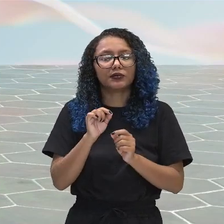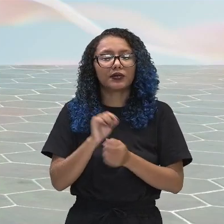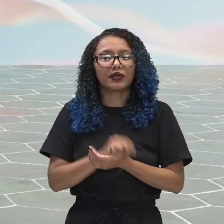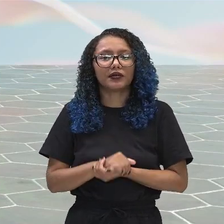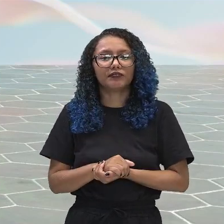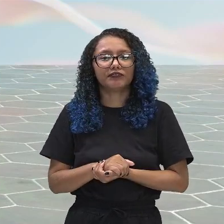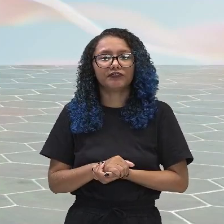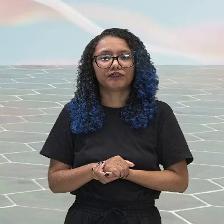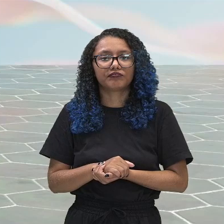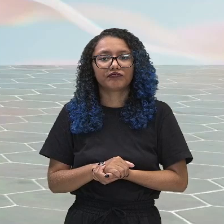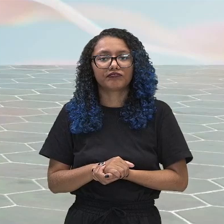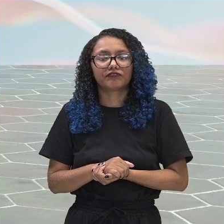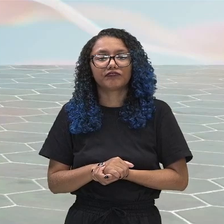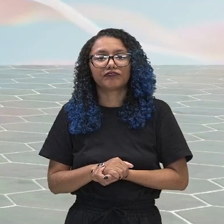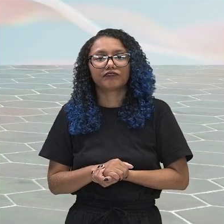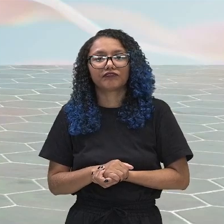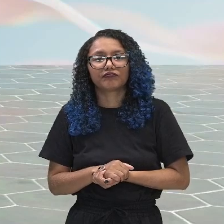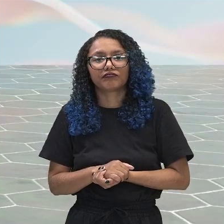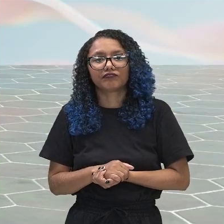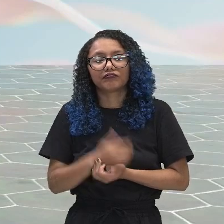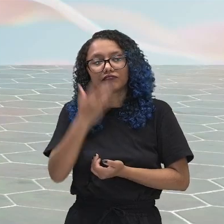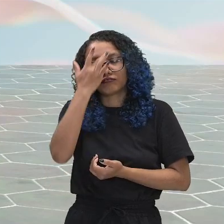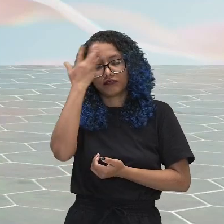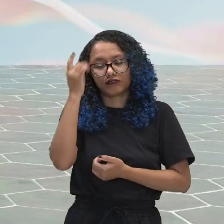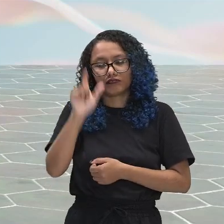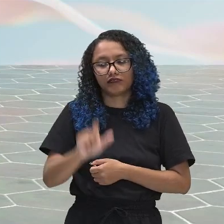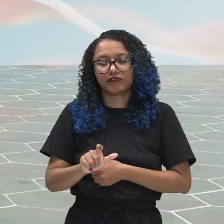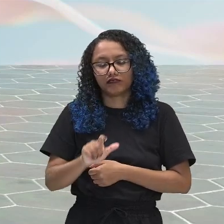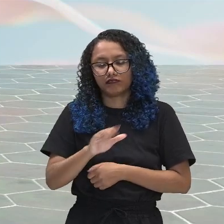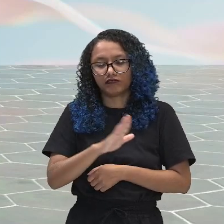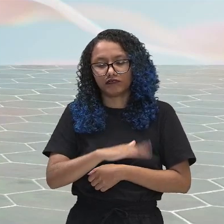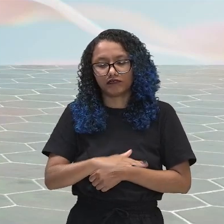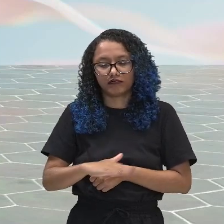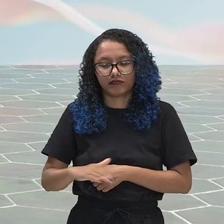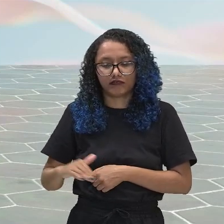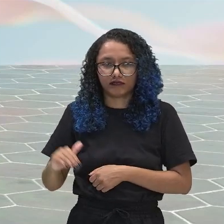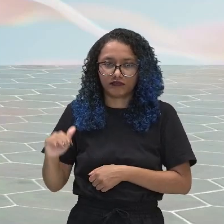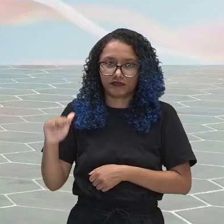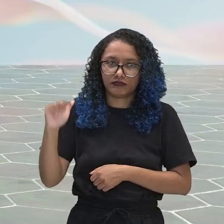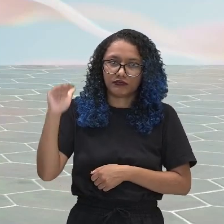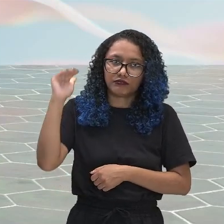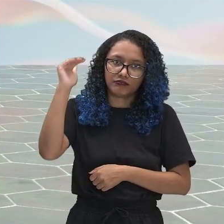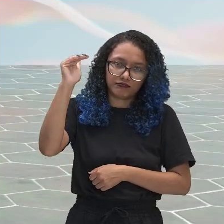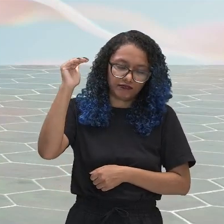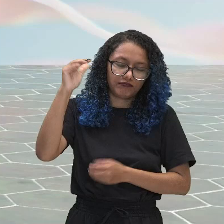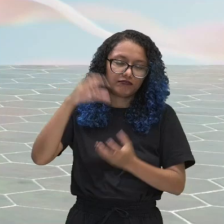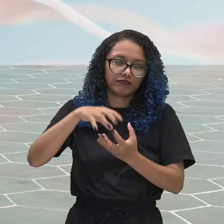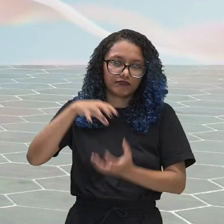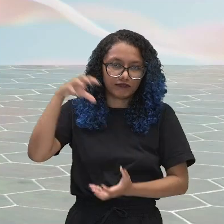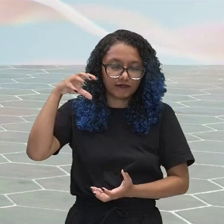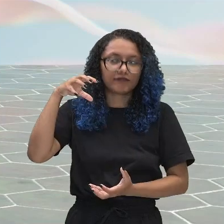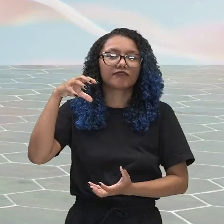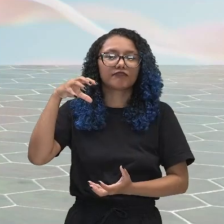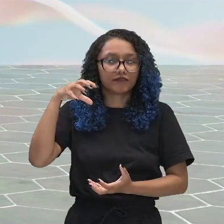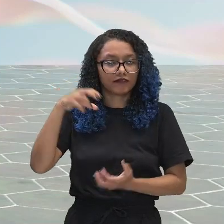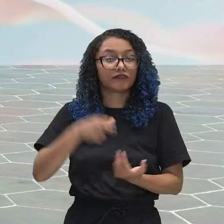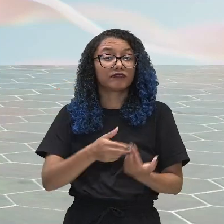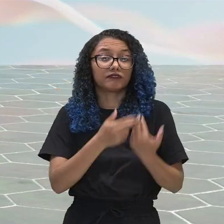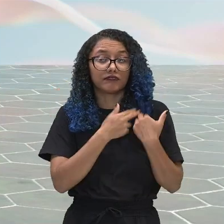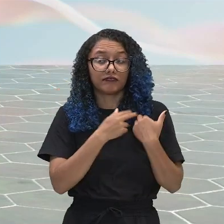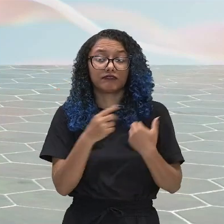do indivíduo como, né, um ser adulto, né, e que vai ter uma série de